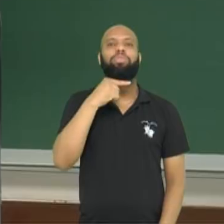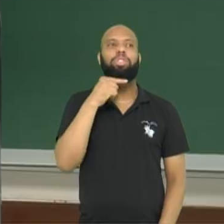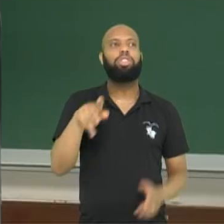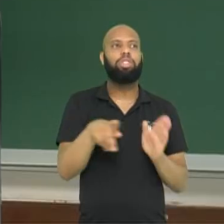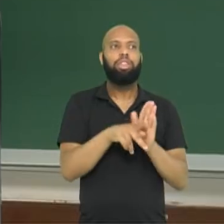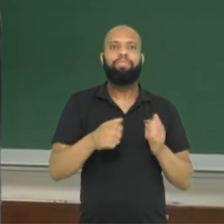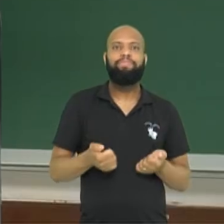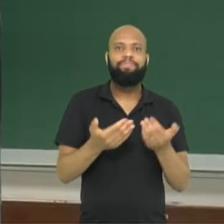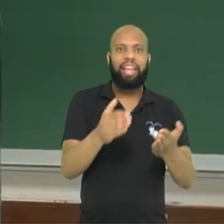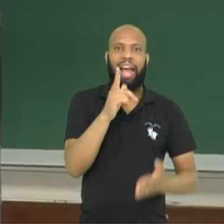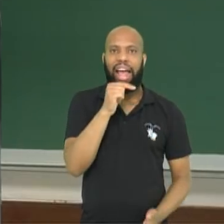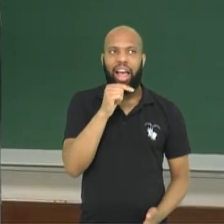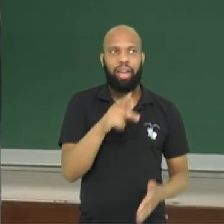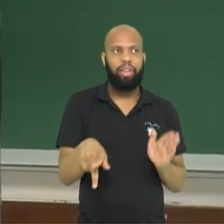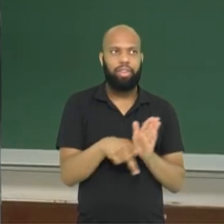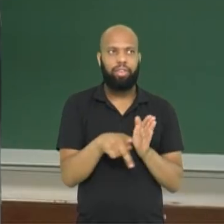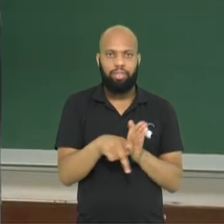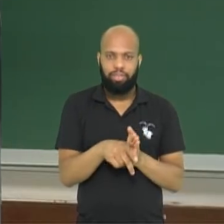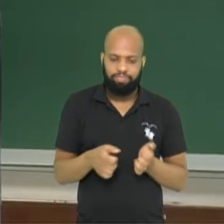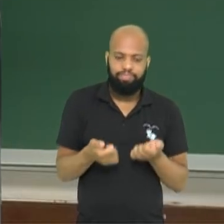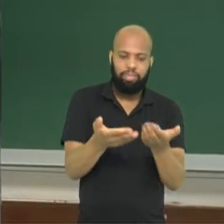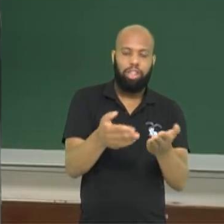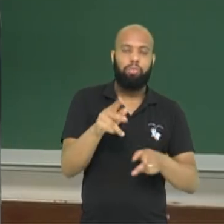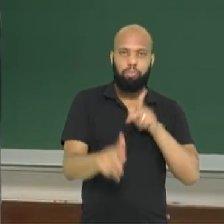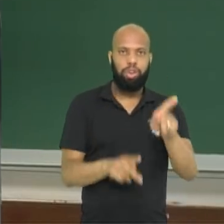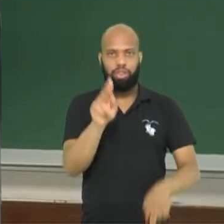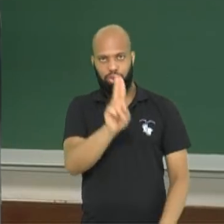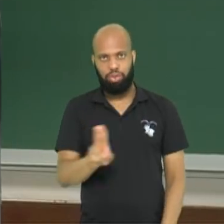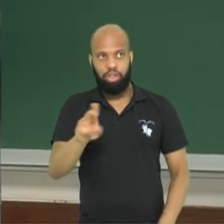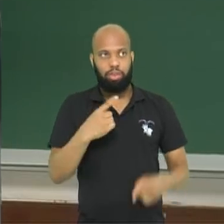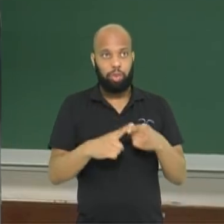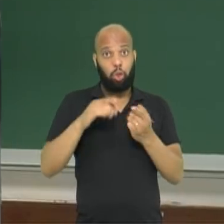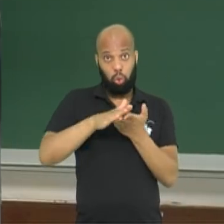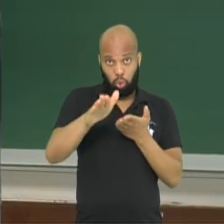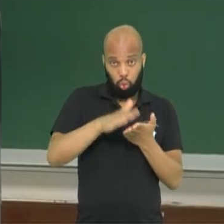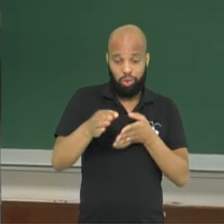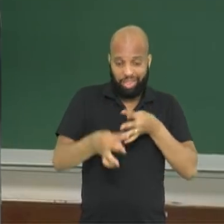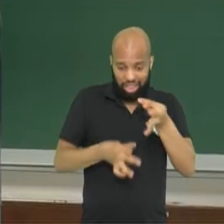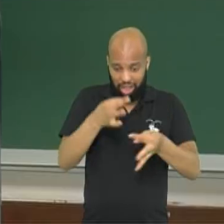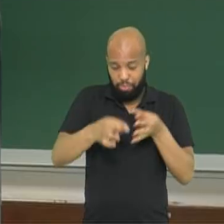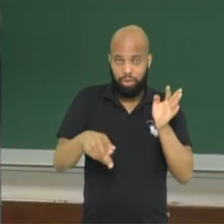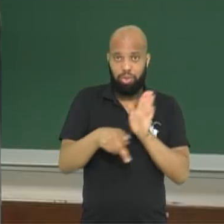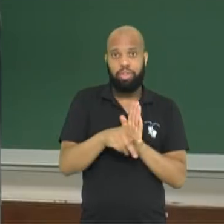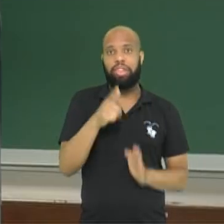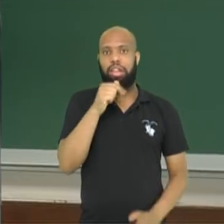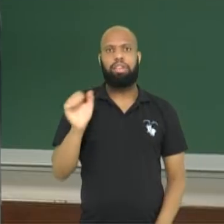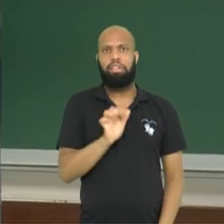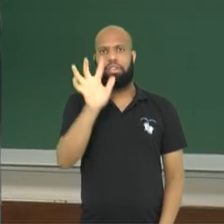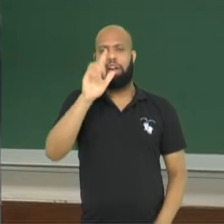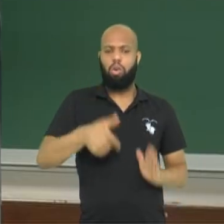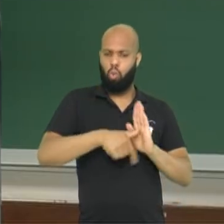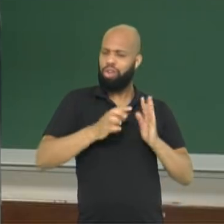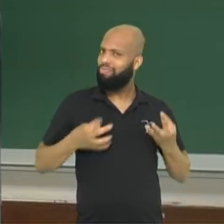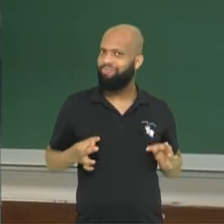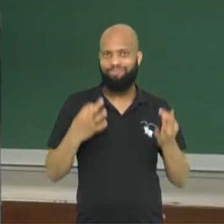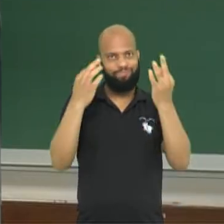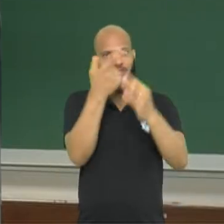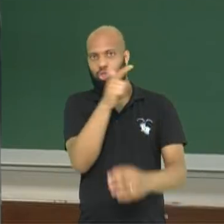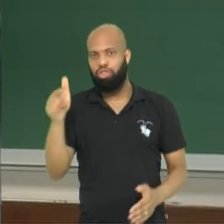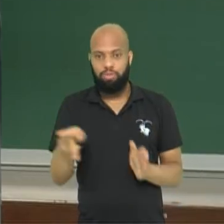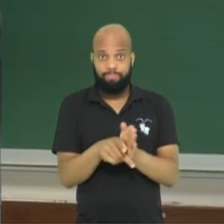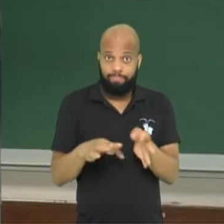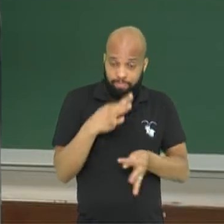de fornecer a água para abastecimento. O custo do tratamento dessa água seria muito caro, não existia tecnologia para fazer um